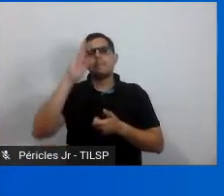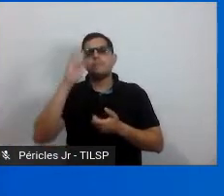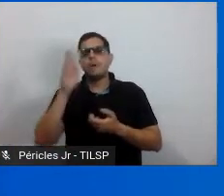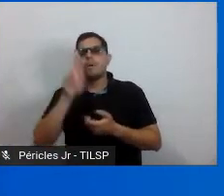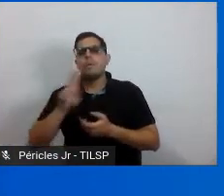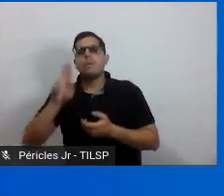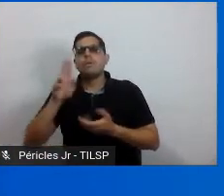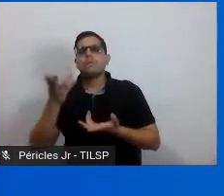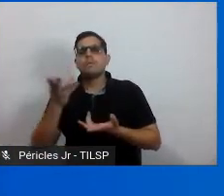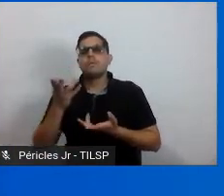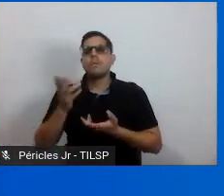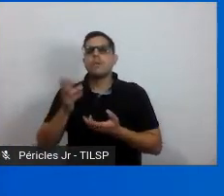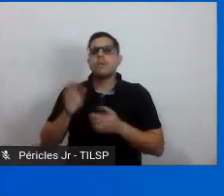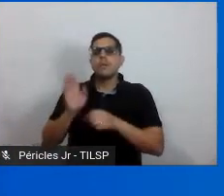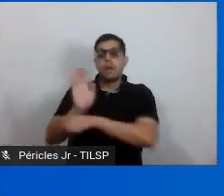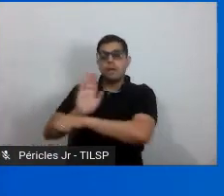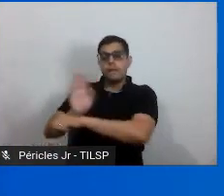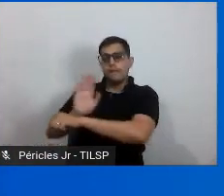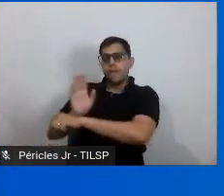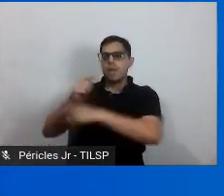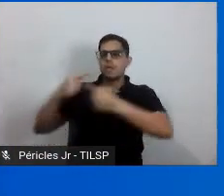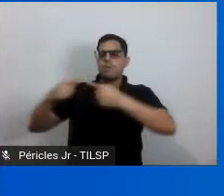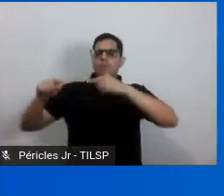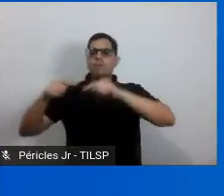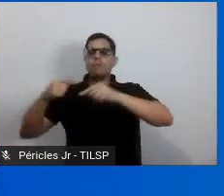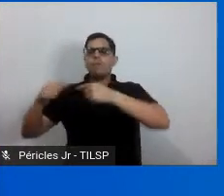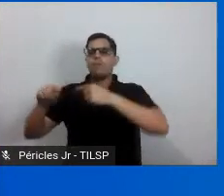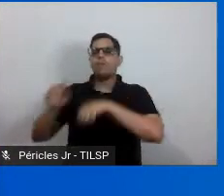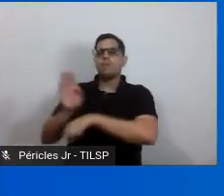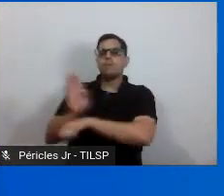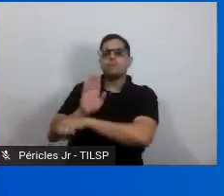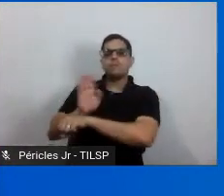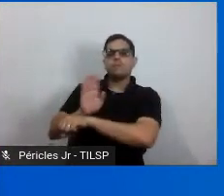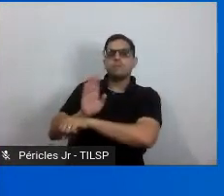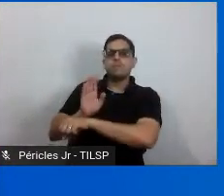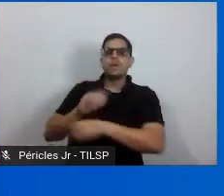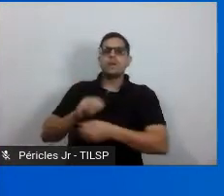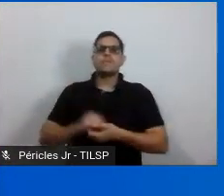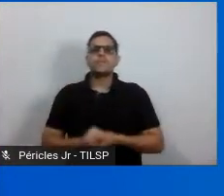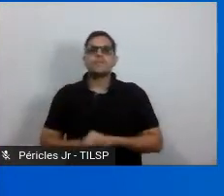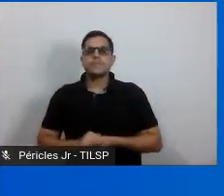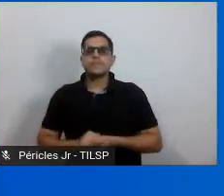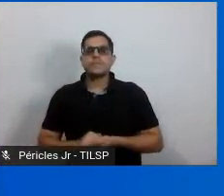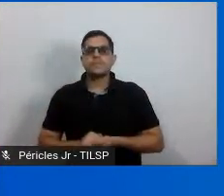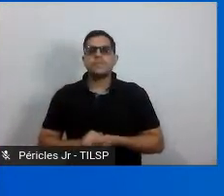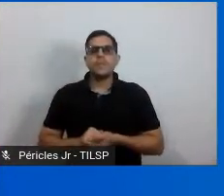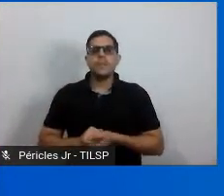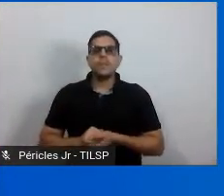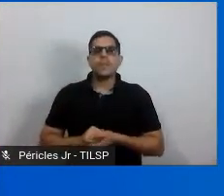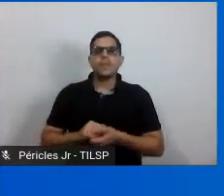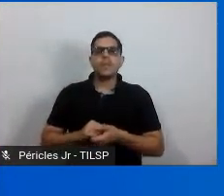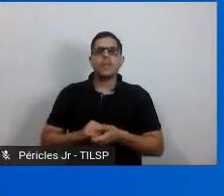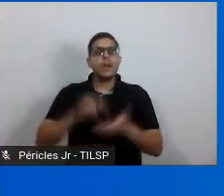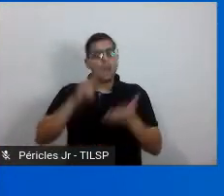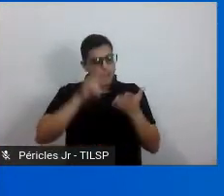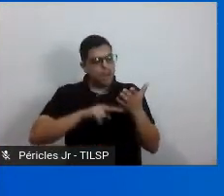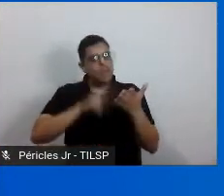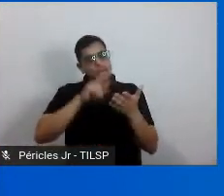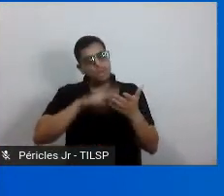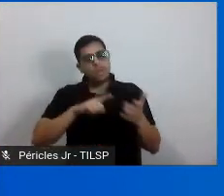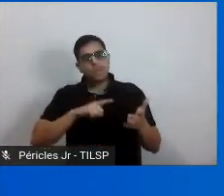filmes e música né a leitura também compreende mais de 50% das atividades realizadas na internet